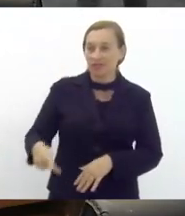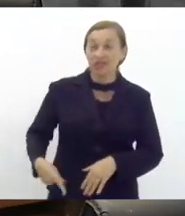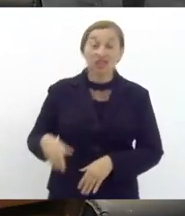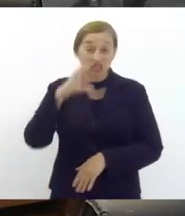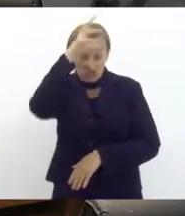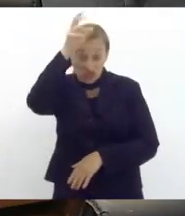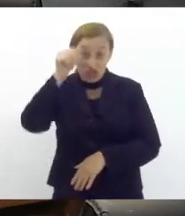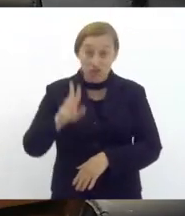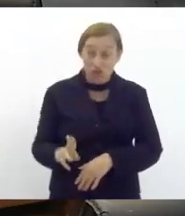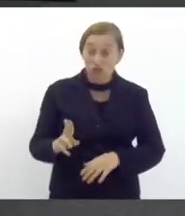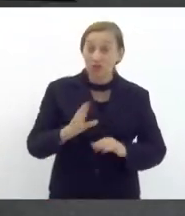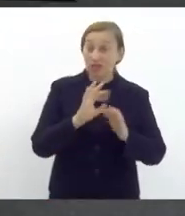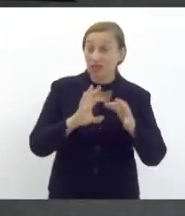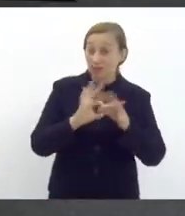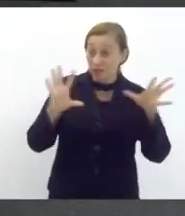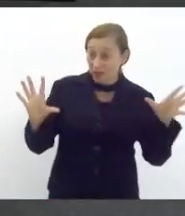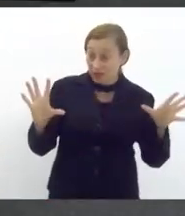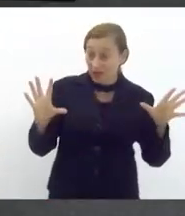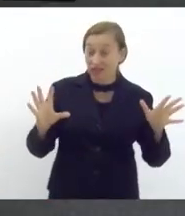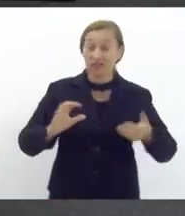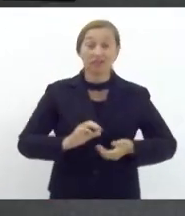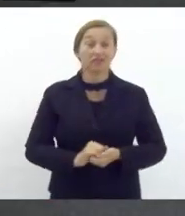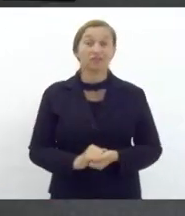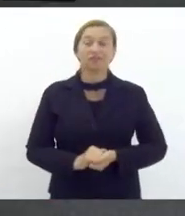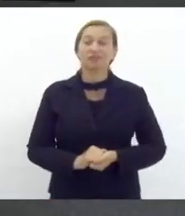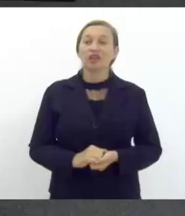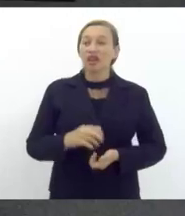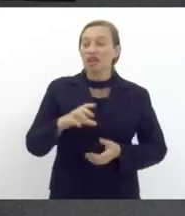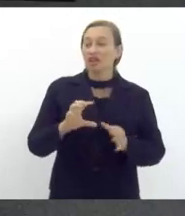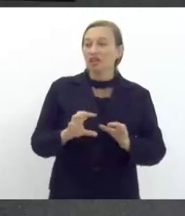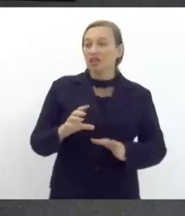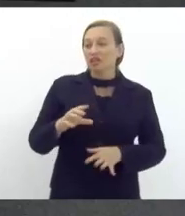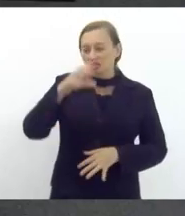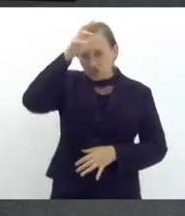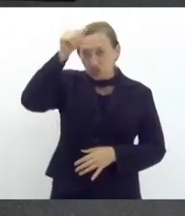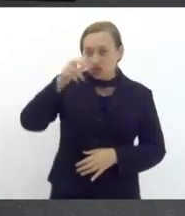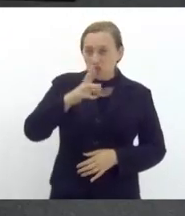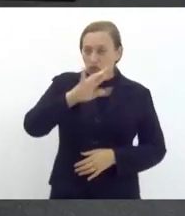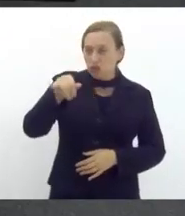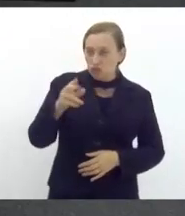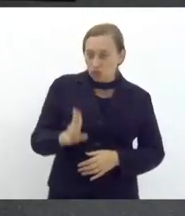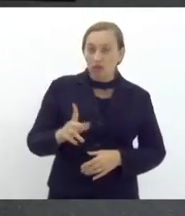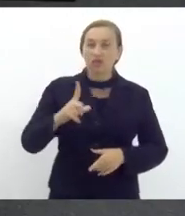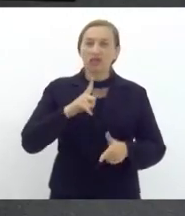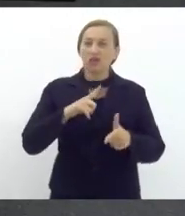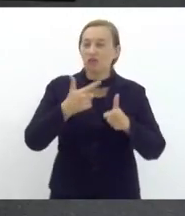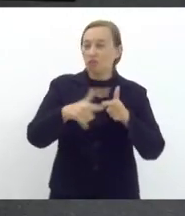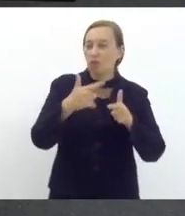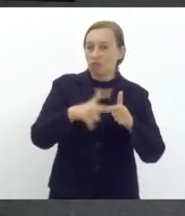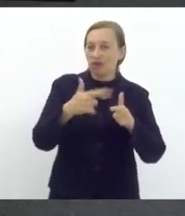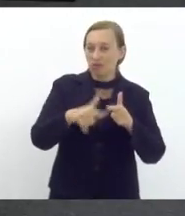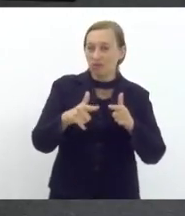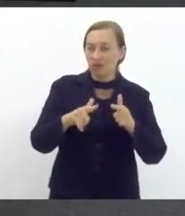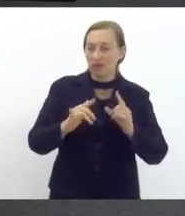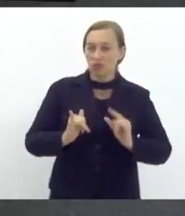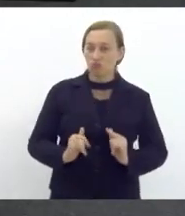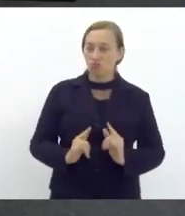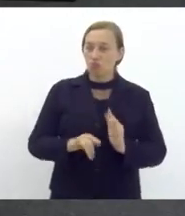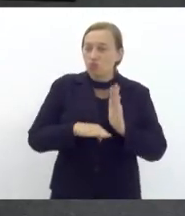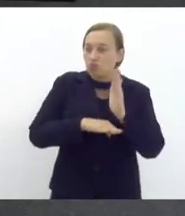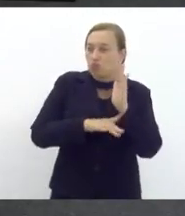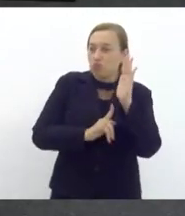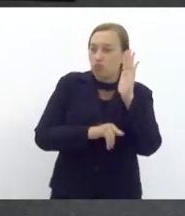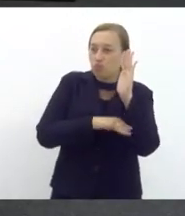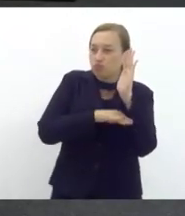democrática afetiva e renovável Houve um problema com elevador a gente ficou 10 minutos para descer